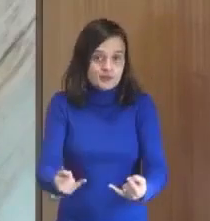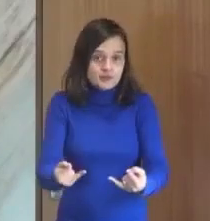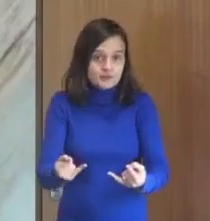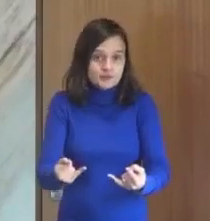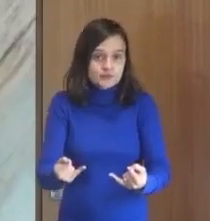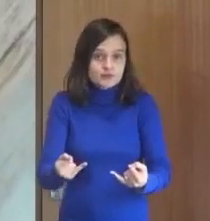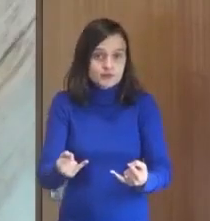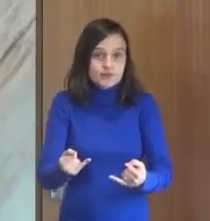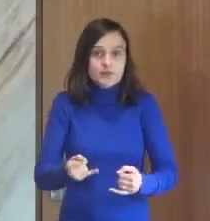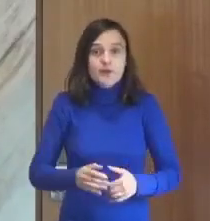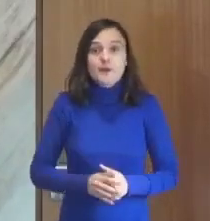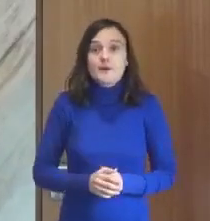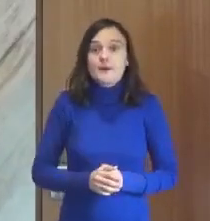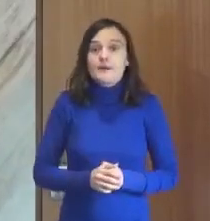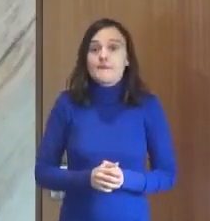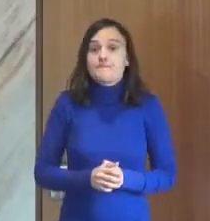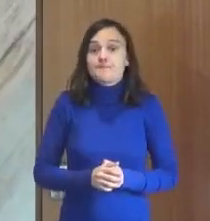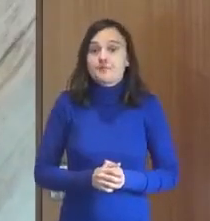restauração